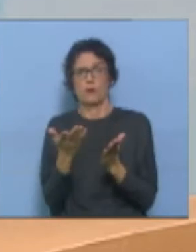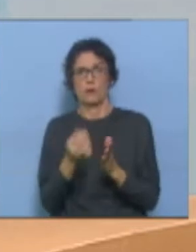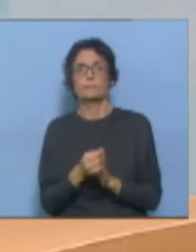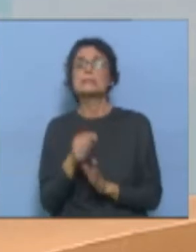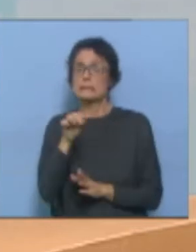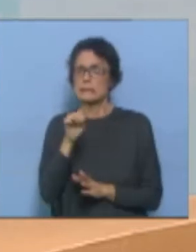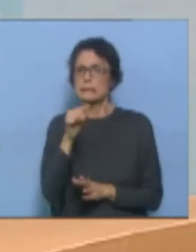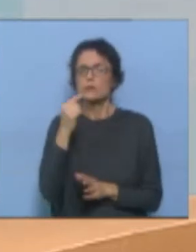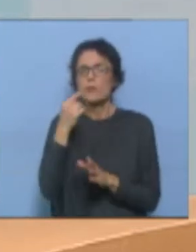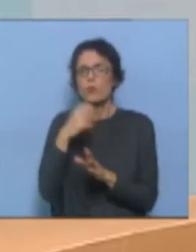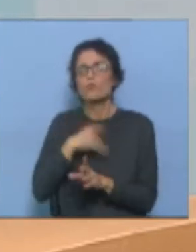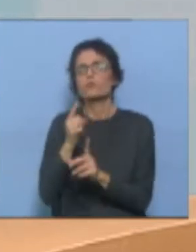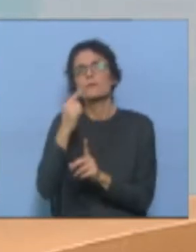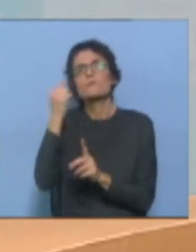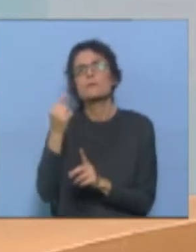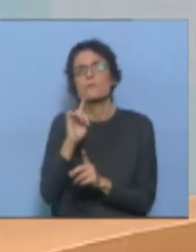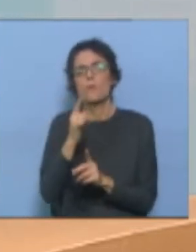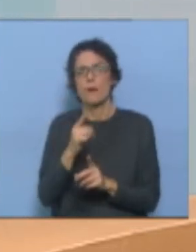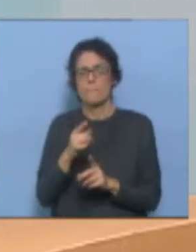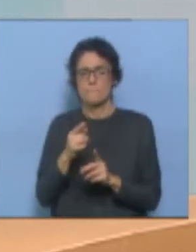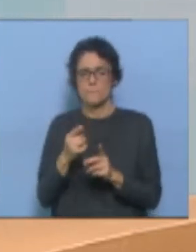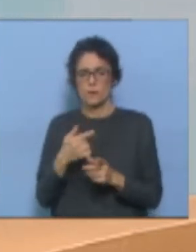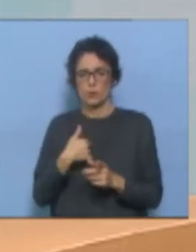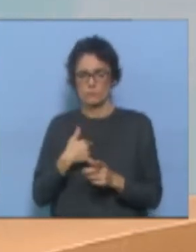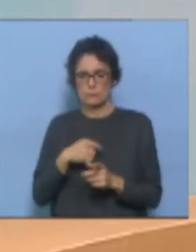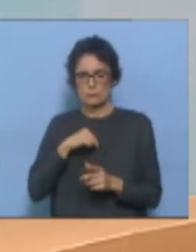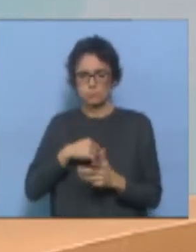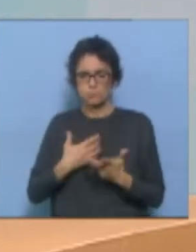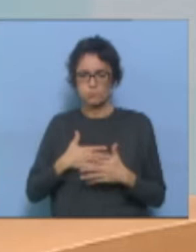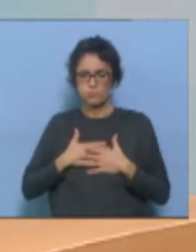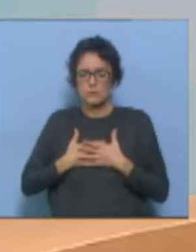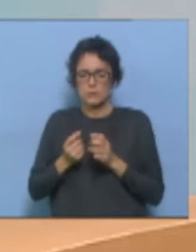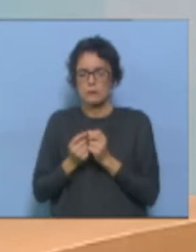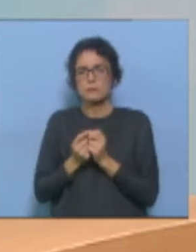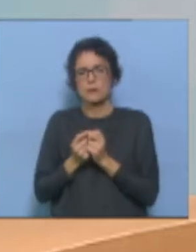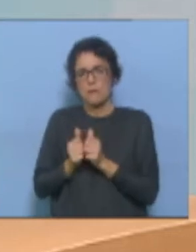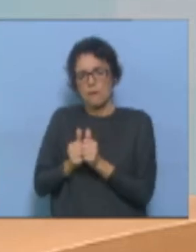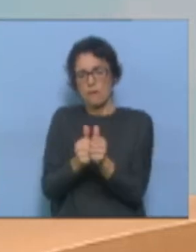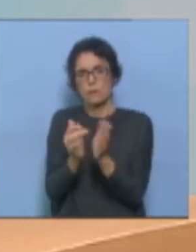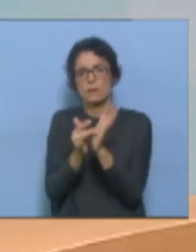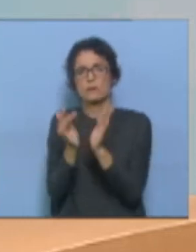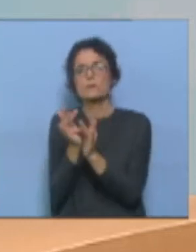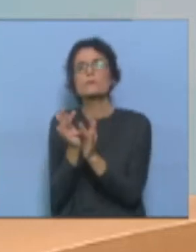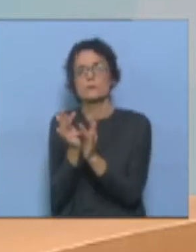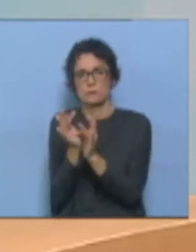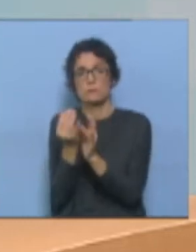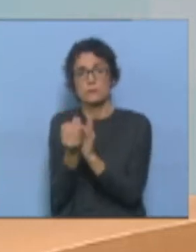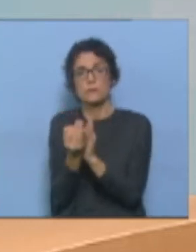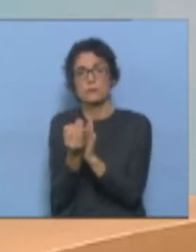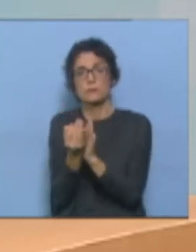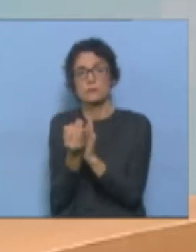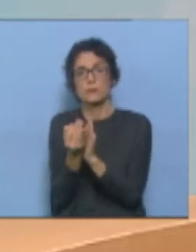Jesus. Na Igreja, obviamente. E qual é este seguimento especial de Jesus? É